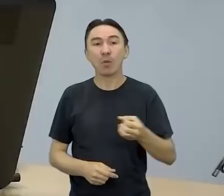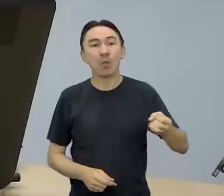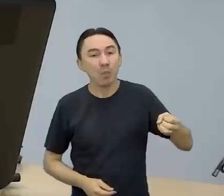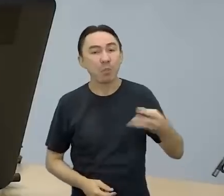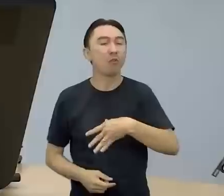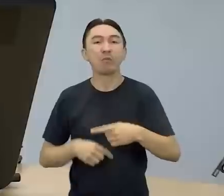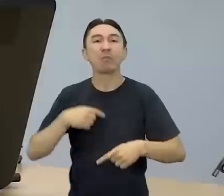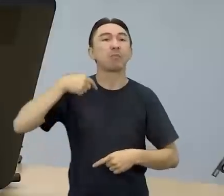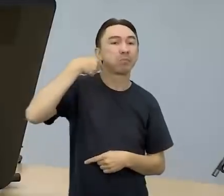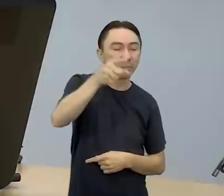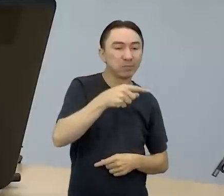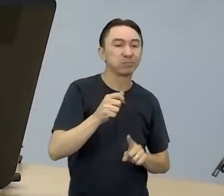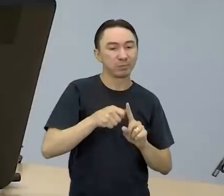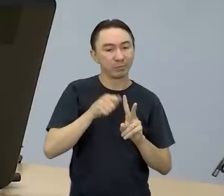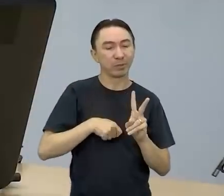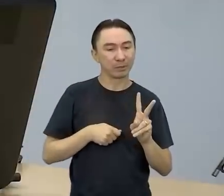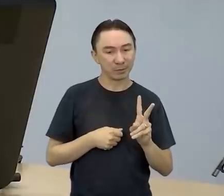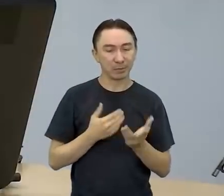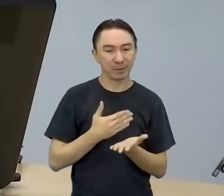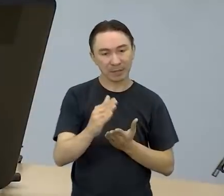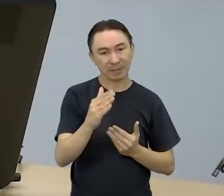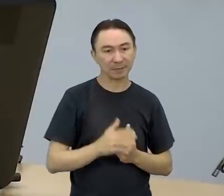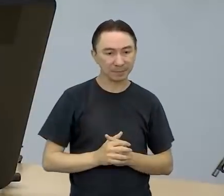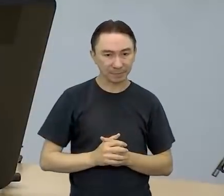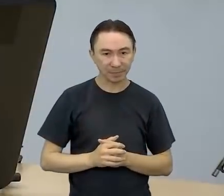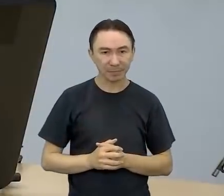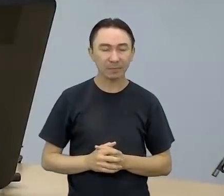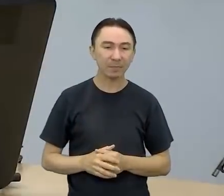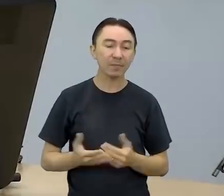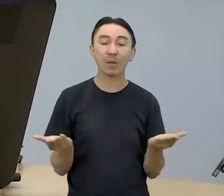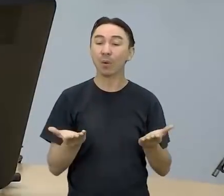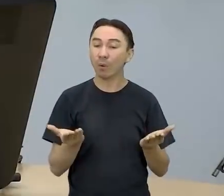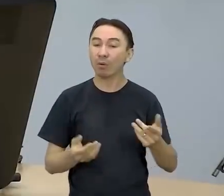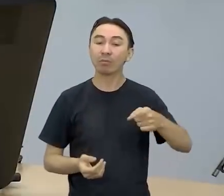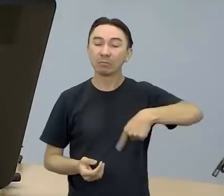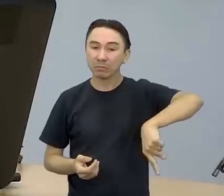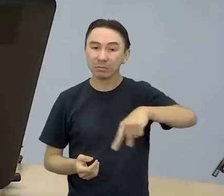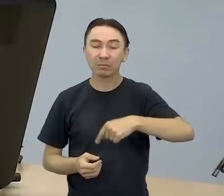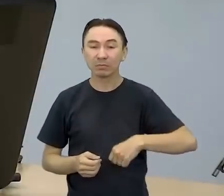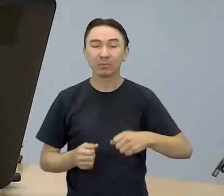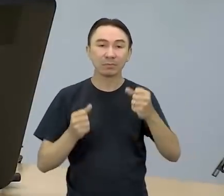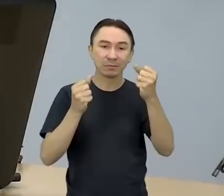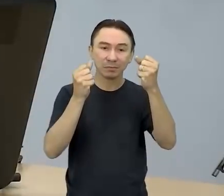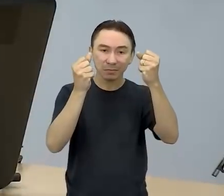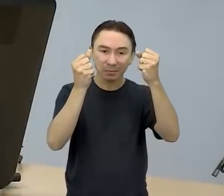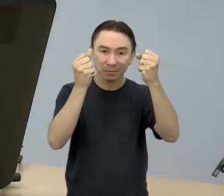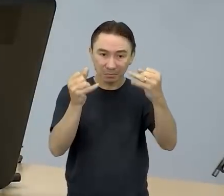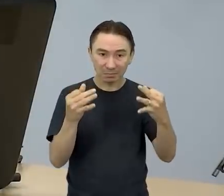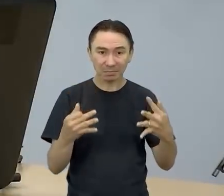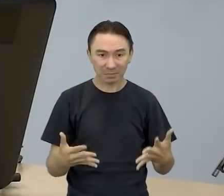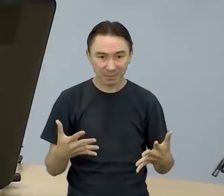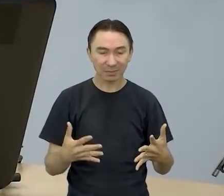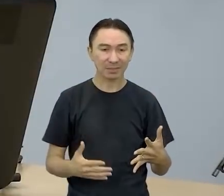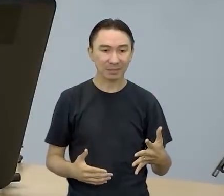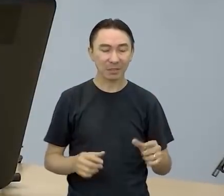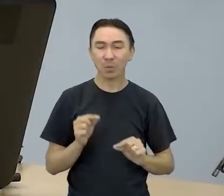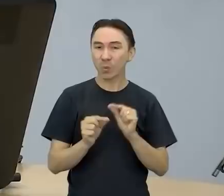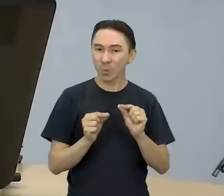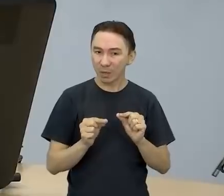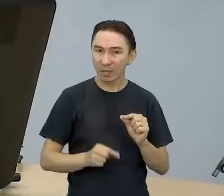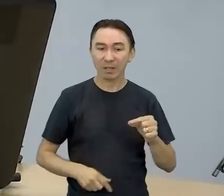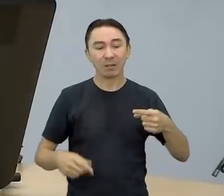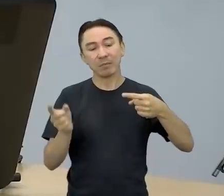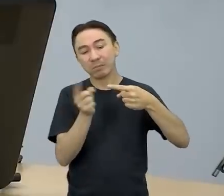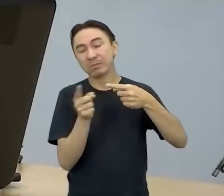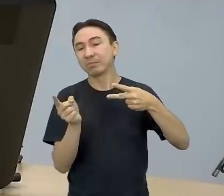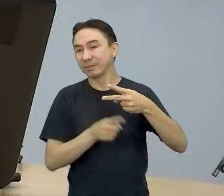da SEDUC. E agora a gente vai destrinchar principalmente aí os 2 primeiros itens, né, que é foco